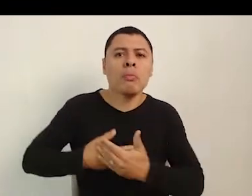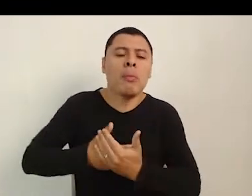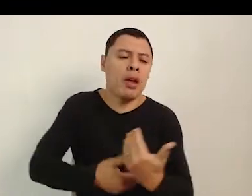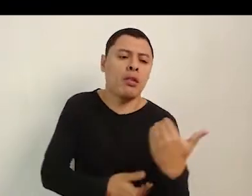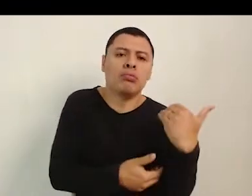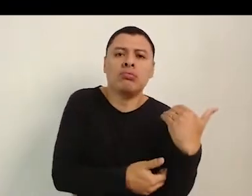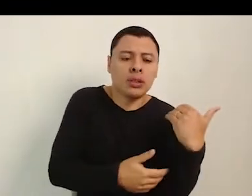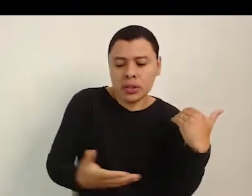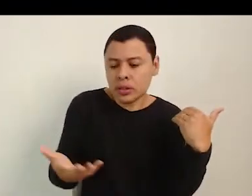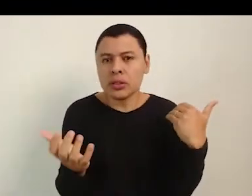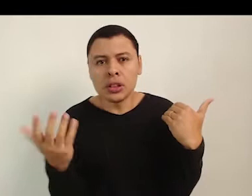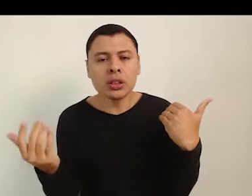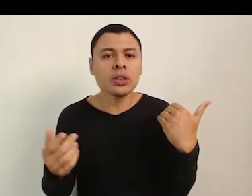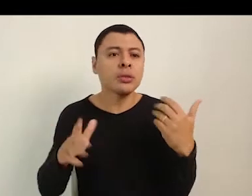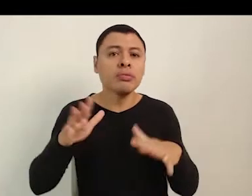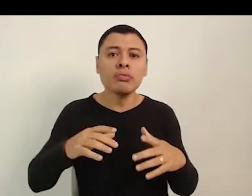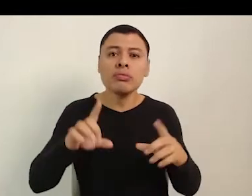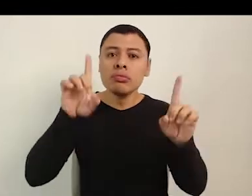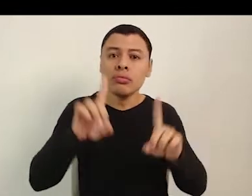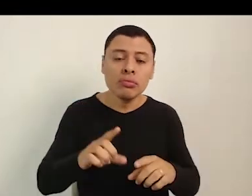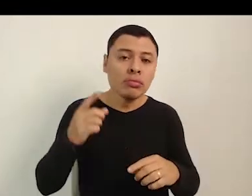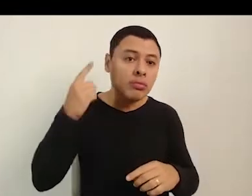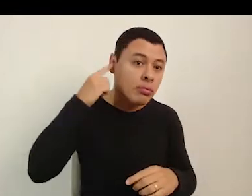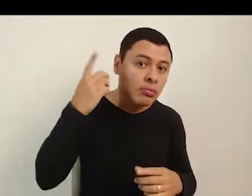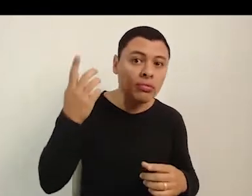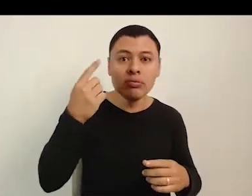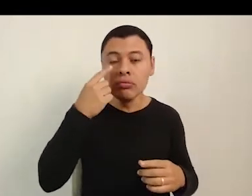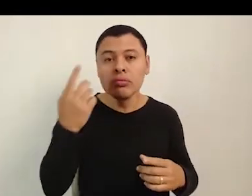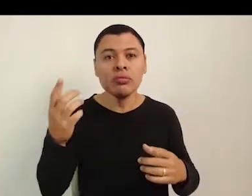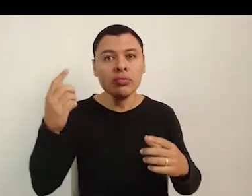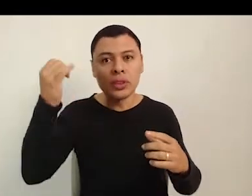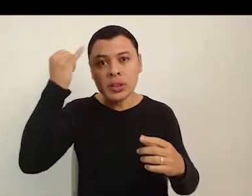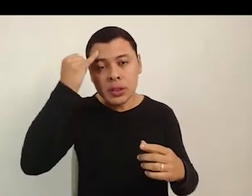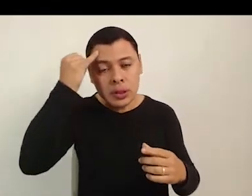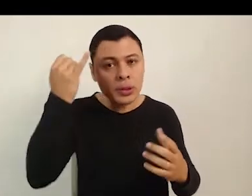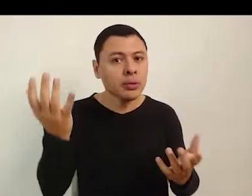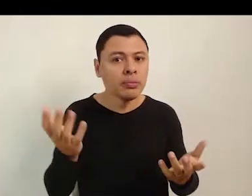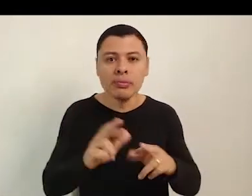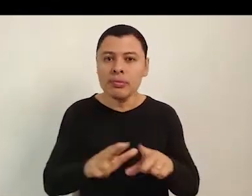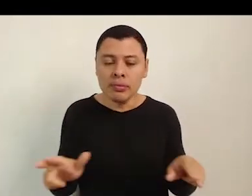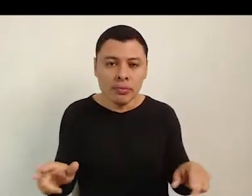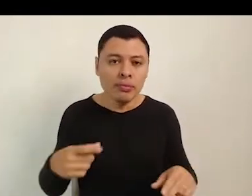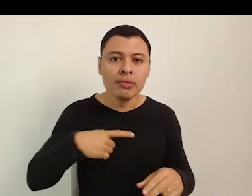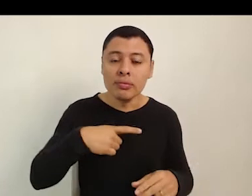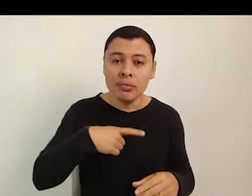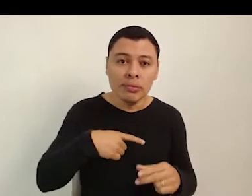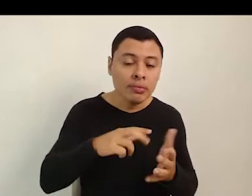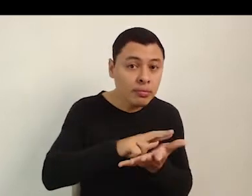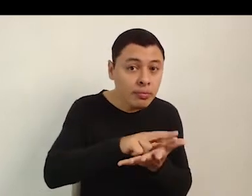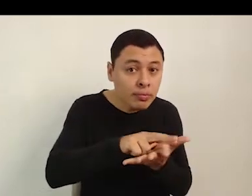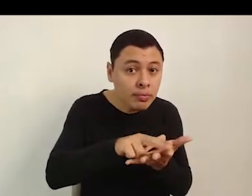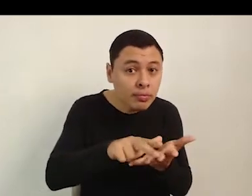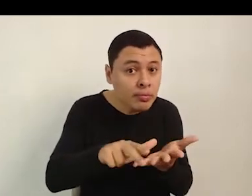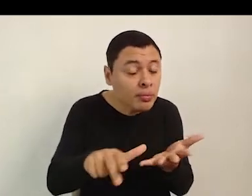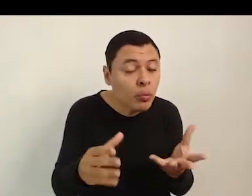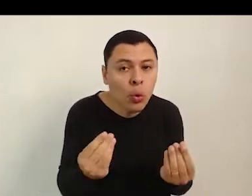visual, intelectual, cognitiva. Né? Então, a gente tem uma diversidade de deficiências